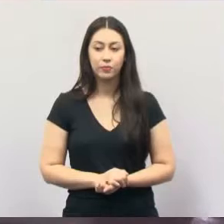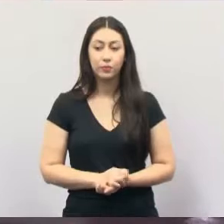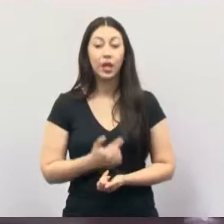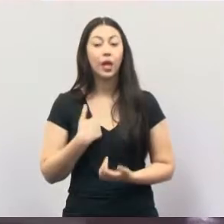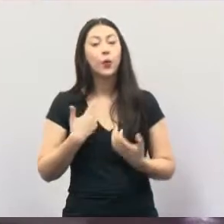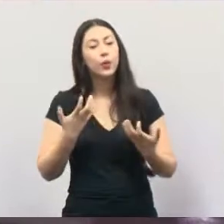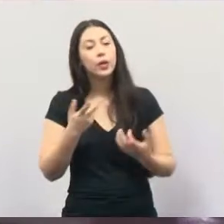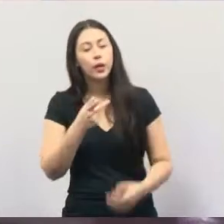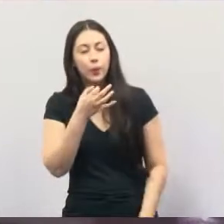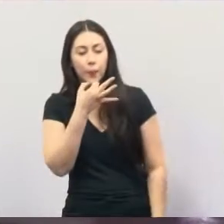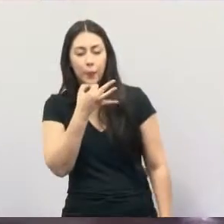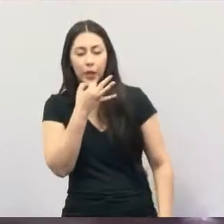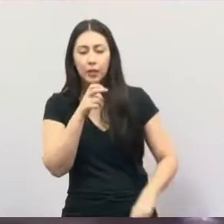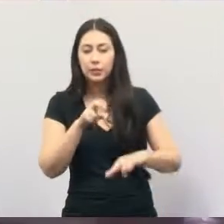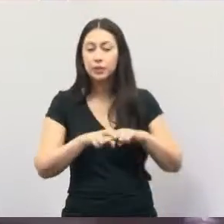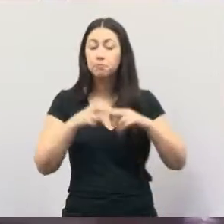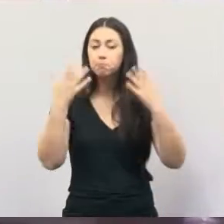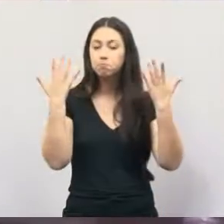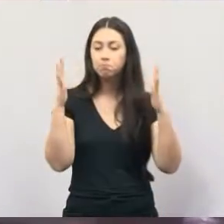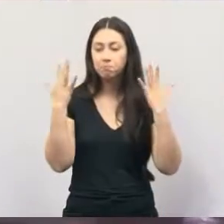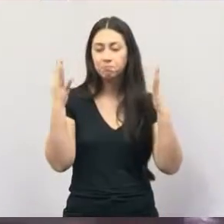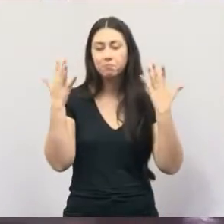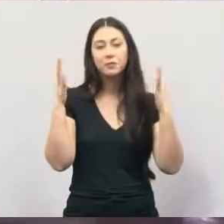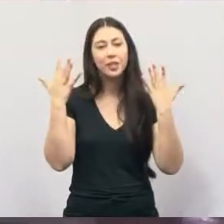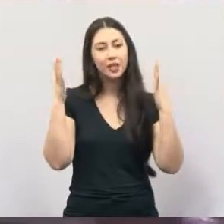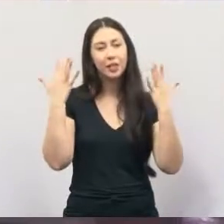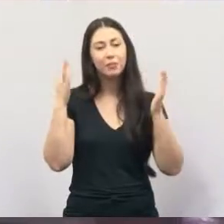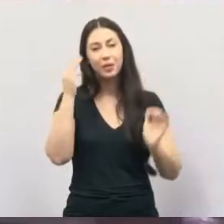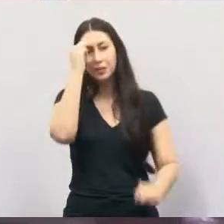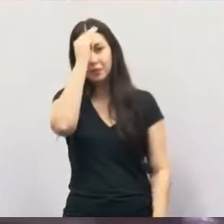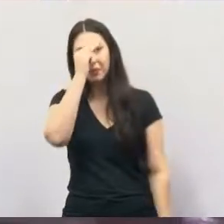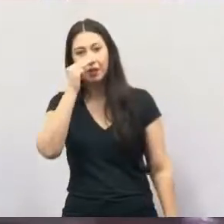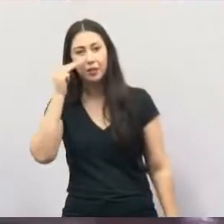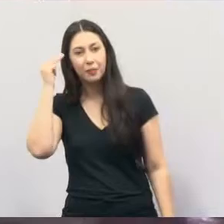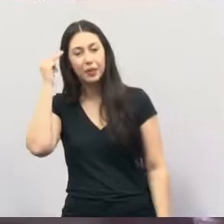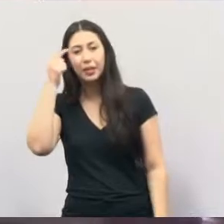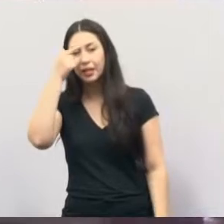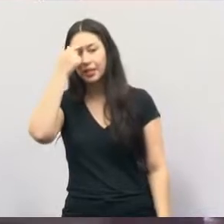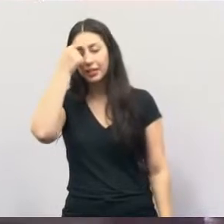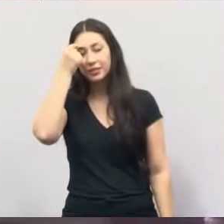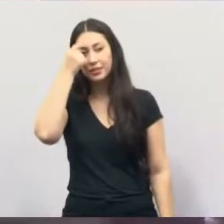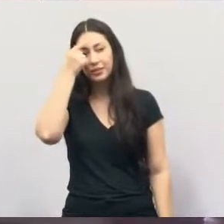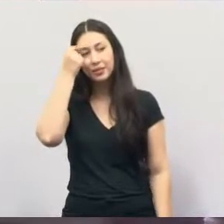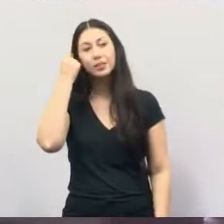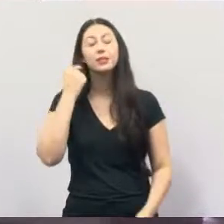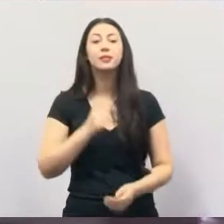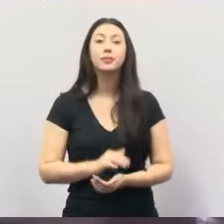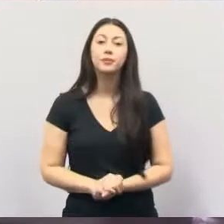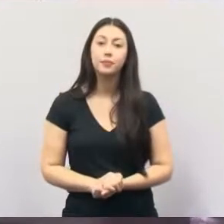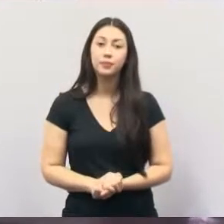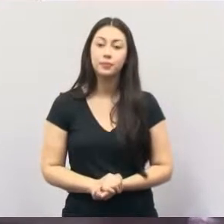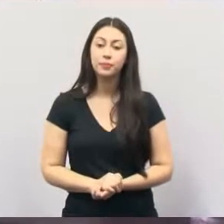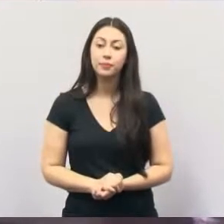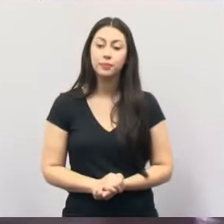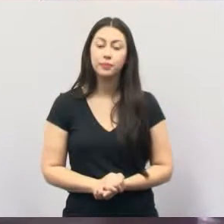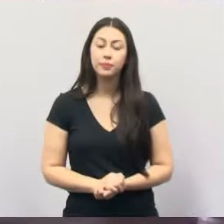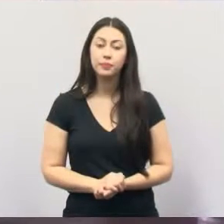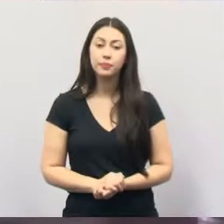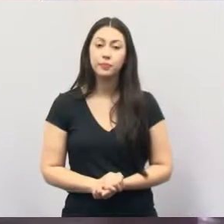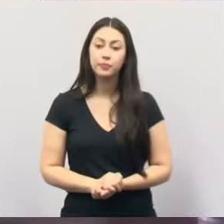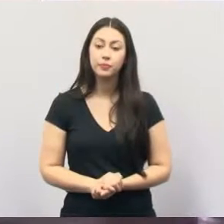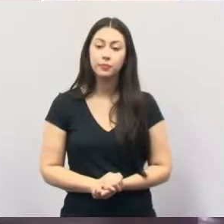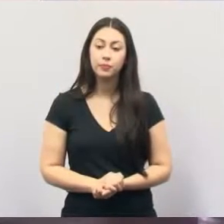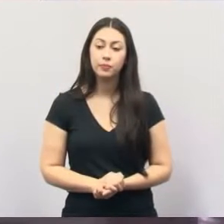Gostaria de contribuir daqui mesmo. Parabéns, né, aos autores do projeto, o vereador Edgar Sazaki, a vereadora Maria